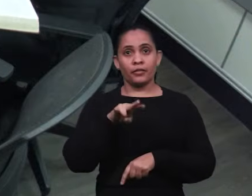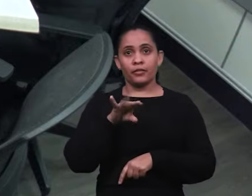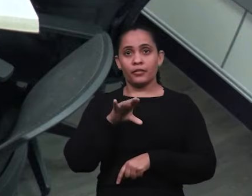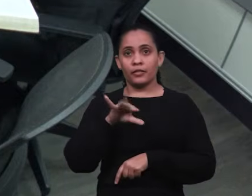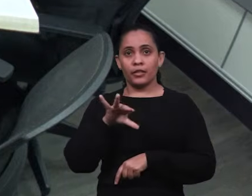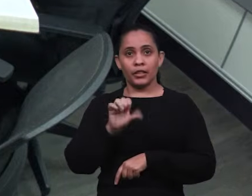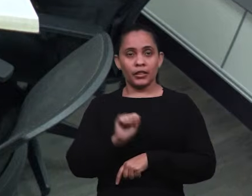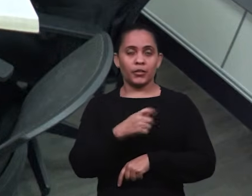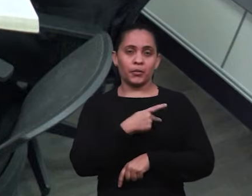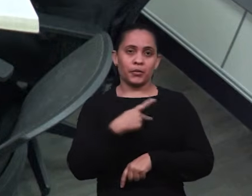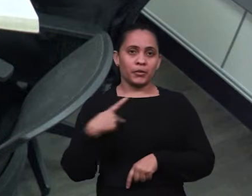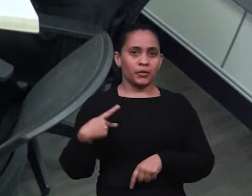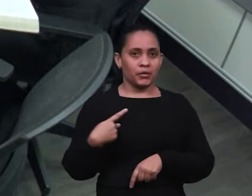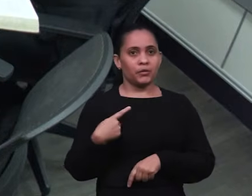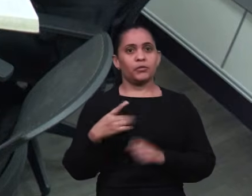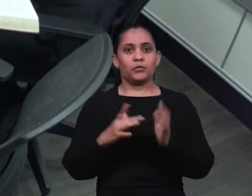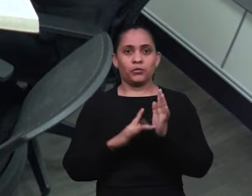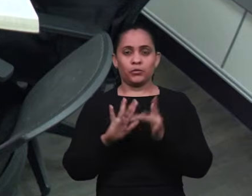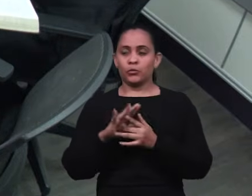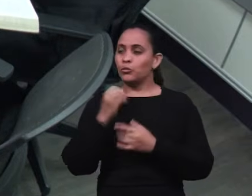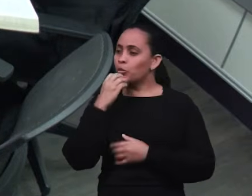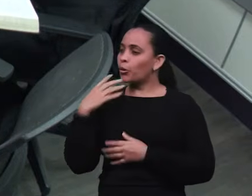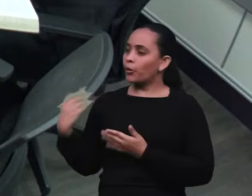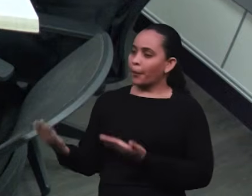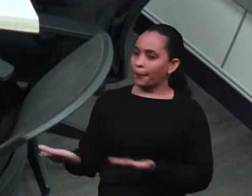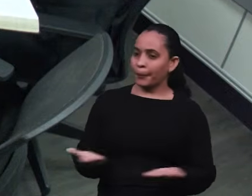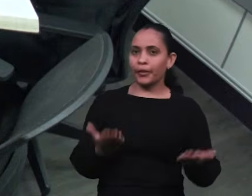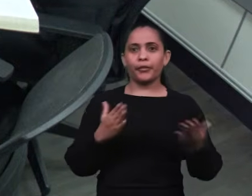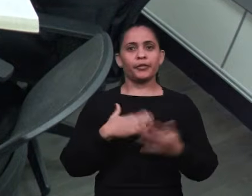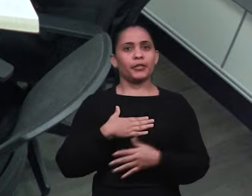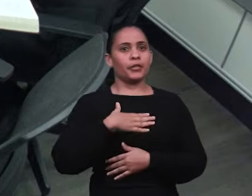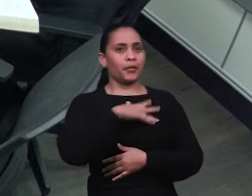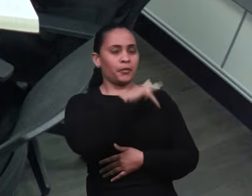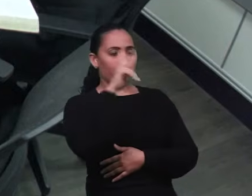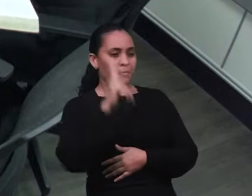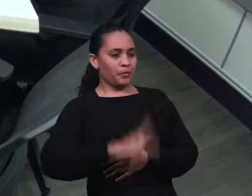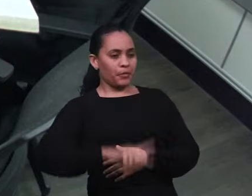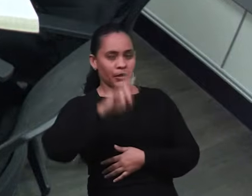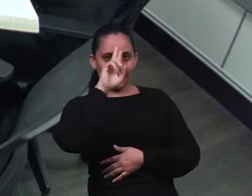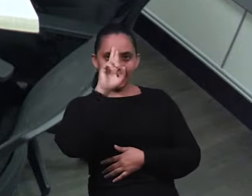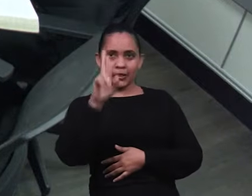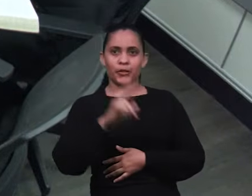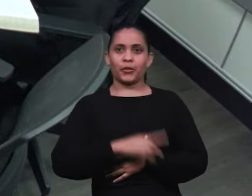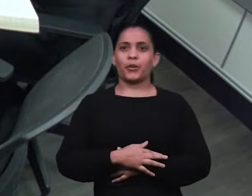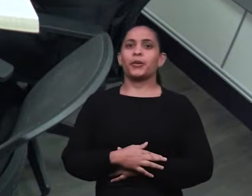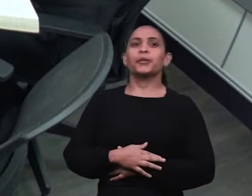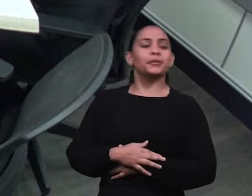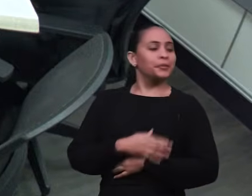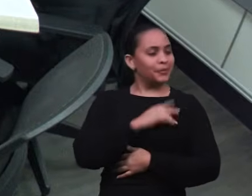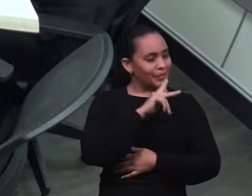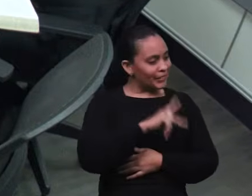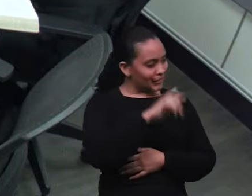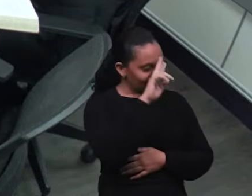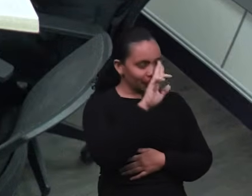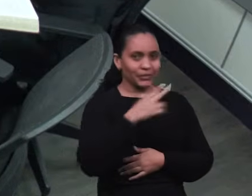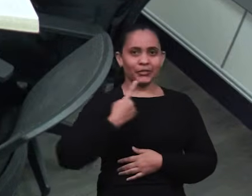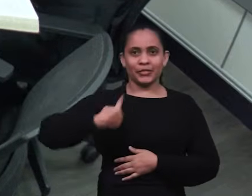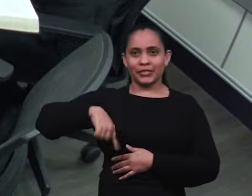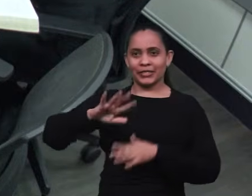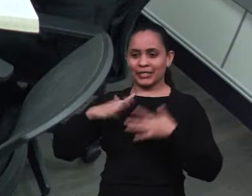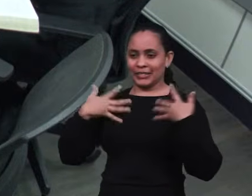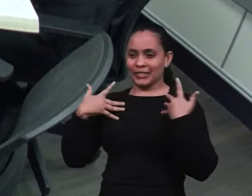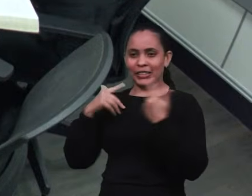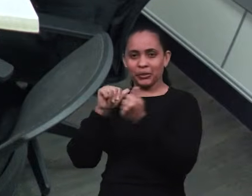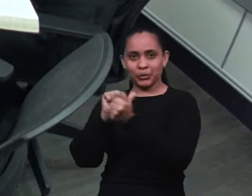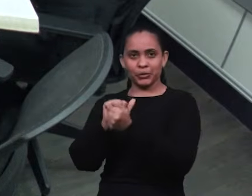Lima. Queridos, a paz do Senhor Jesus, sejam todos bem-vindos. Paz do Senhor. A paz do Senhor Jorge, Vinícius, mais uma vez. A alegria de estarmos juntos